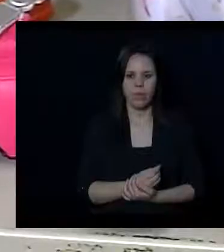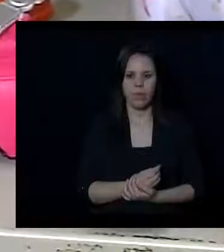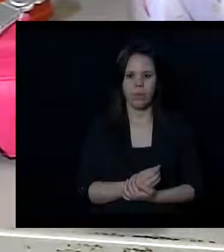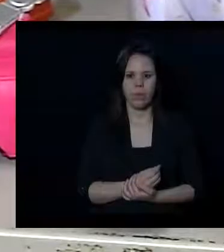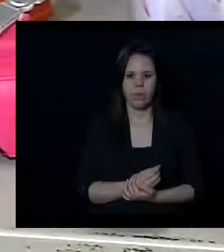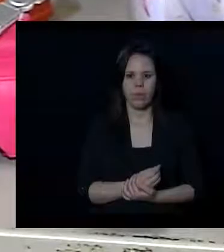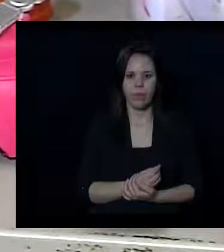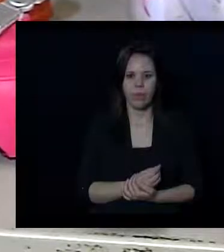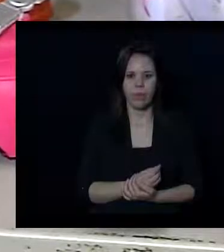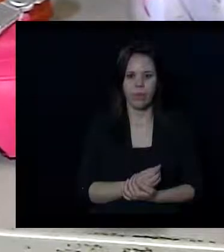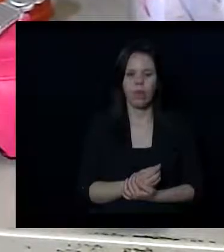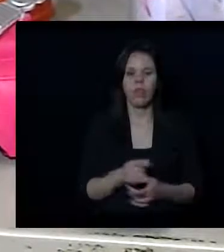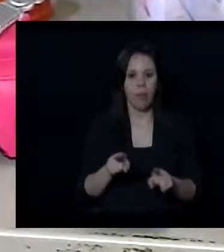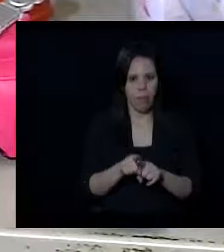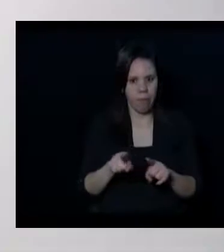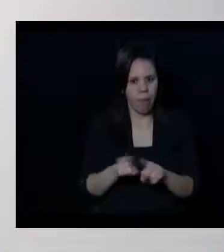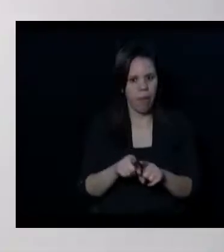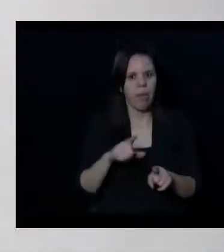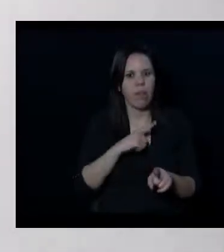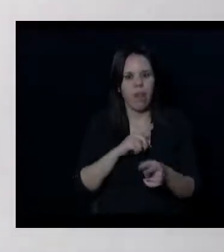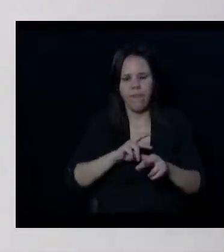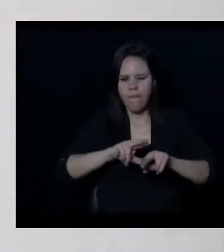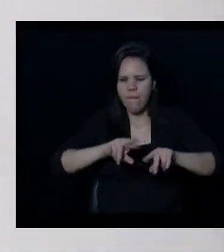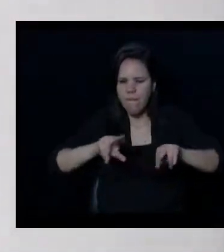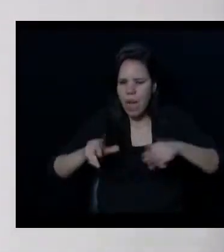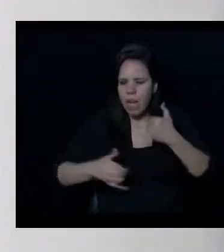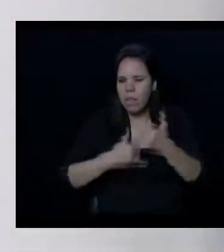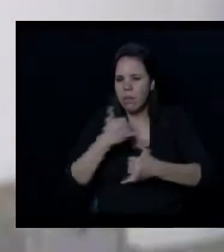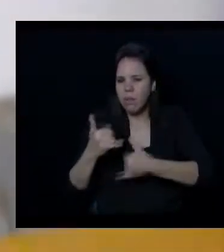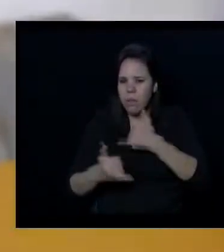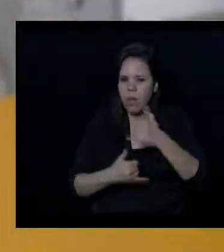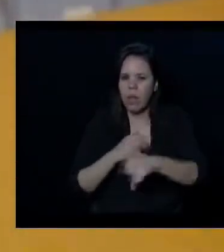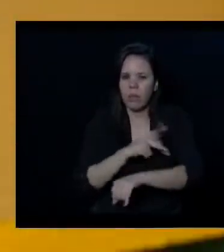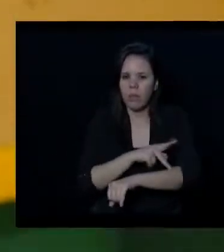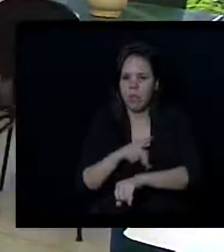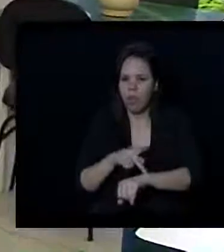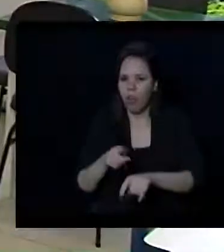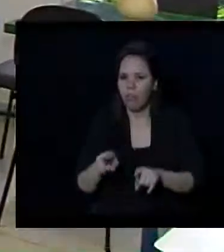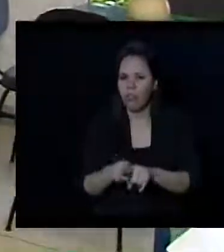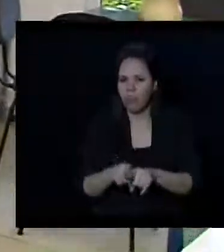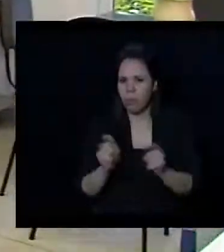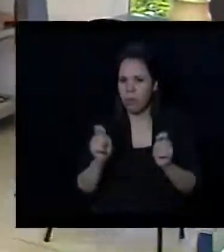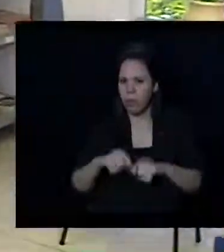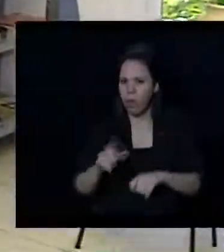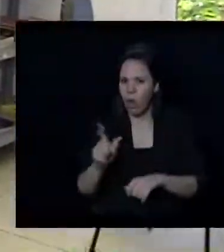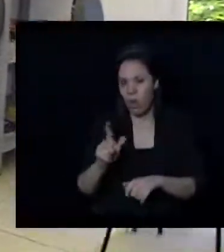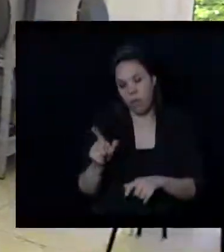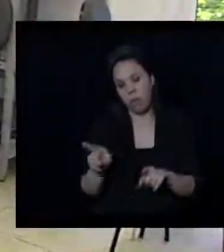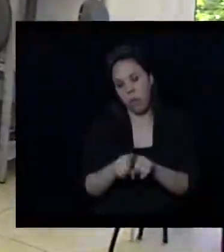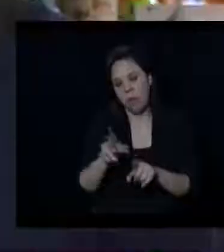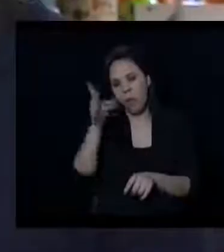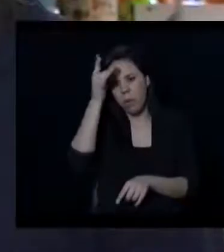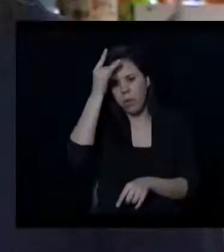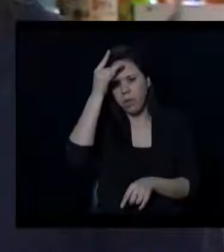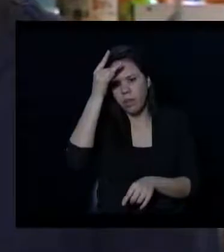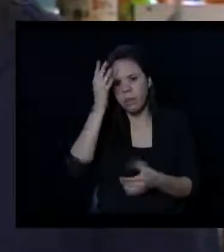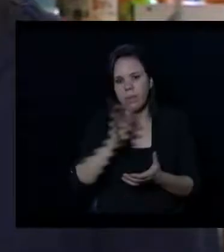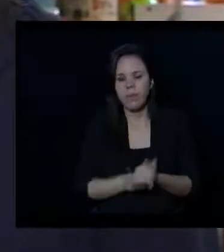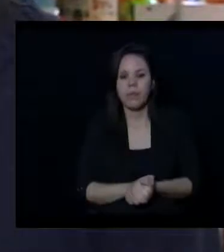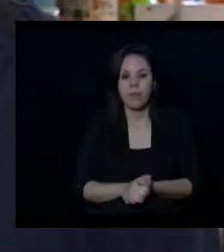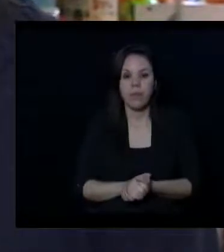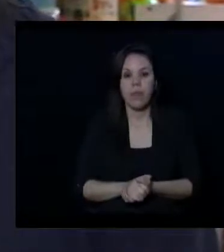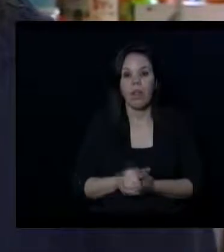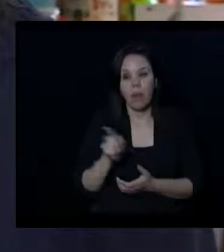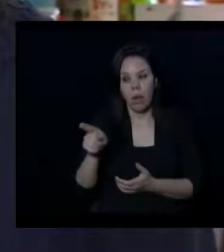E até uma brinquedoteca, que serve para brincar, é lógico, mas para aprender também. Lá a criança